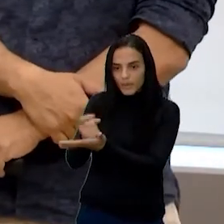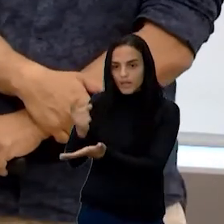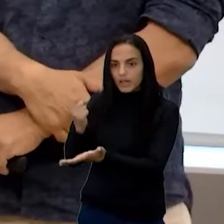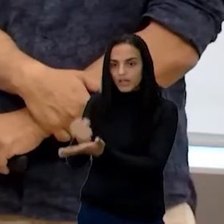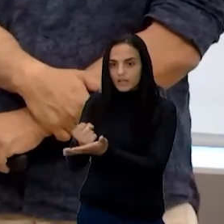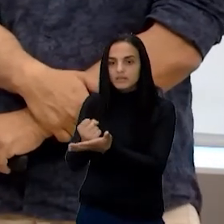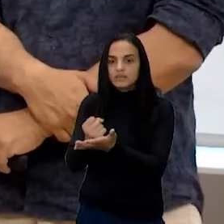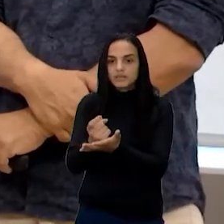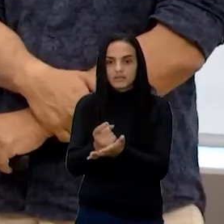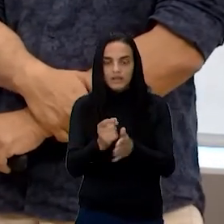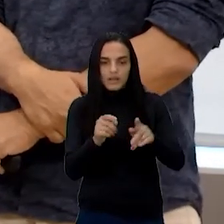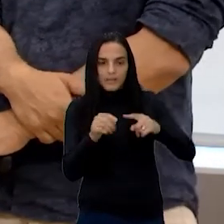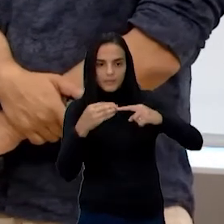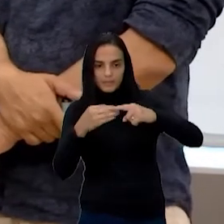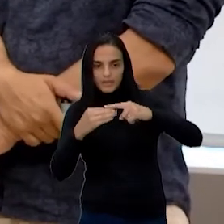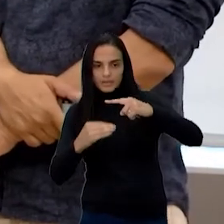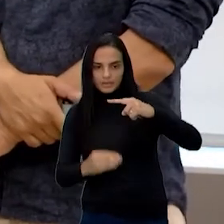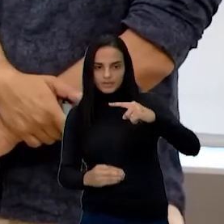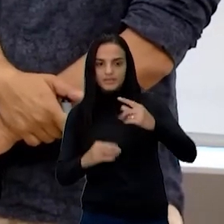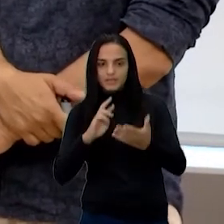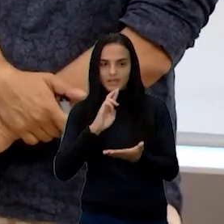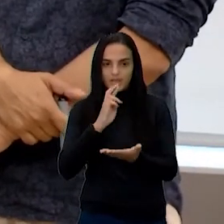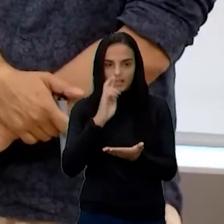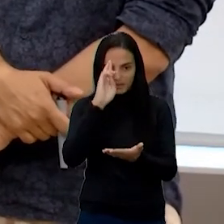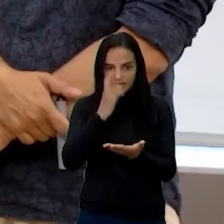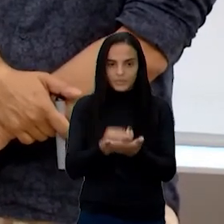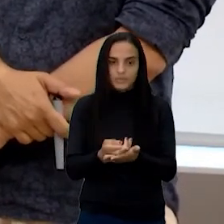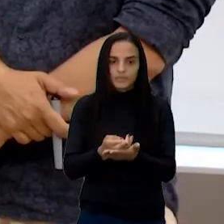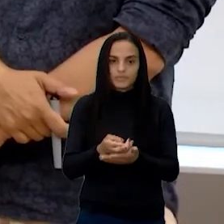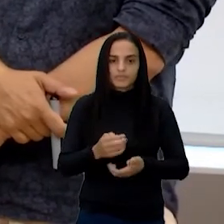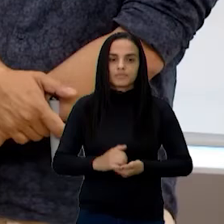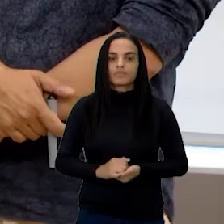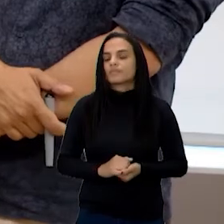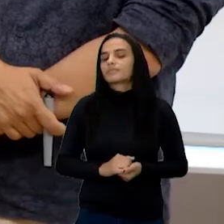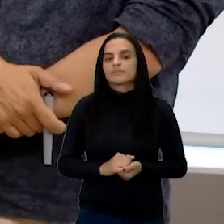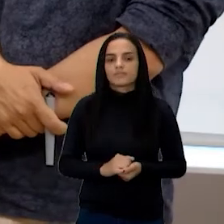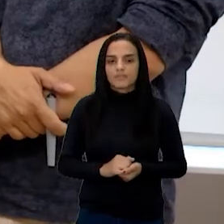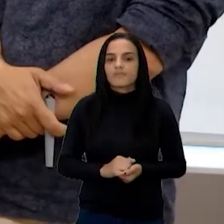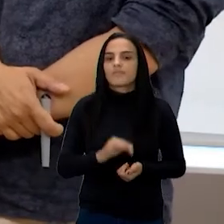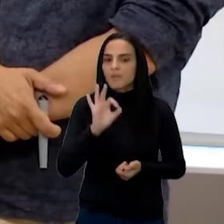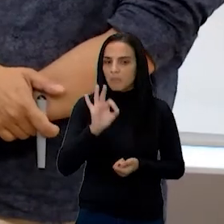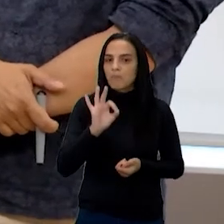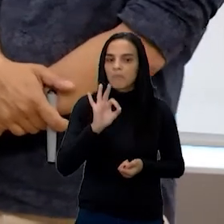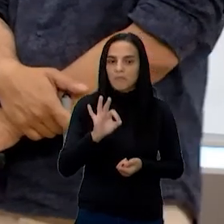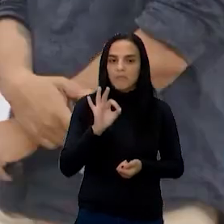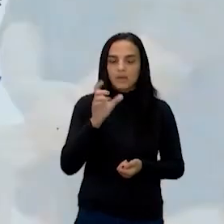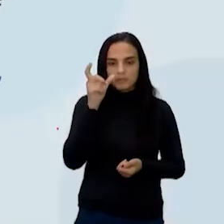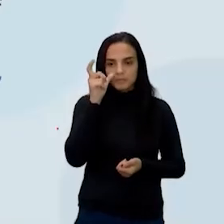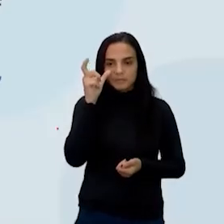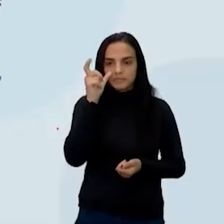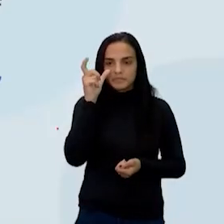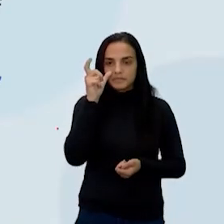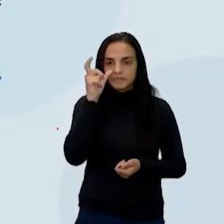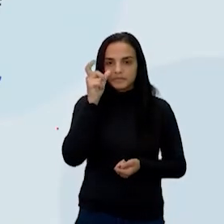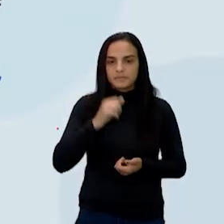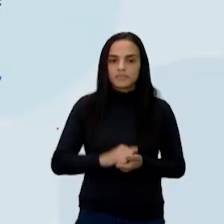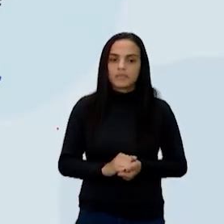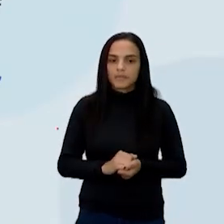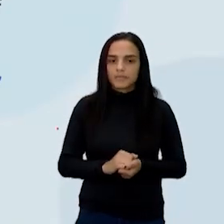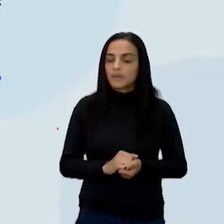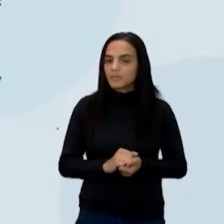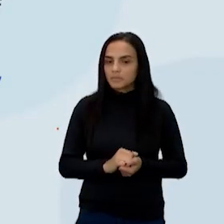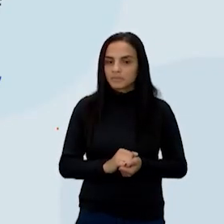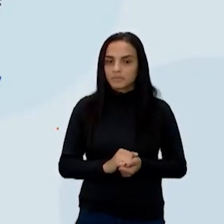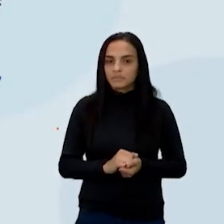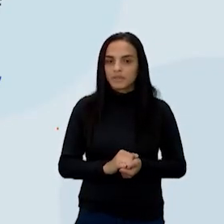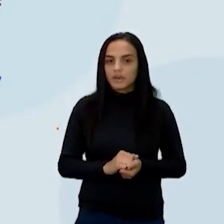ficaram na parte de baixo da nossa razão, né? Isso é uma coisa bem interessante aí. Então, olha só. Em outras palavras,